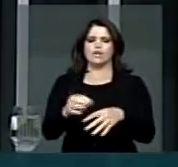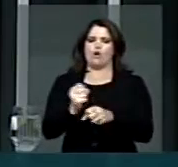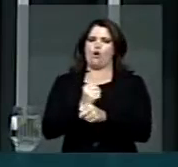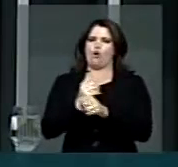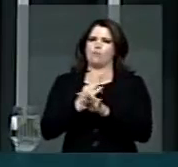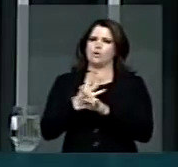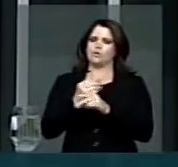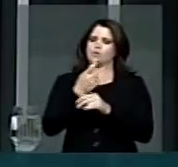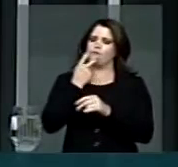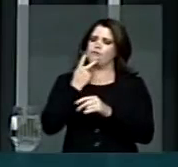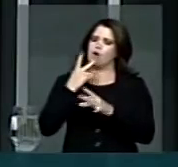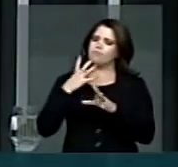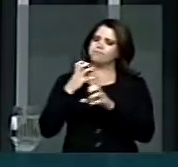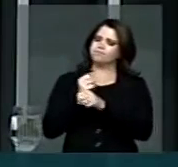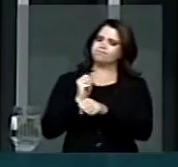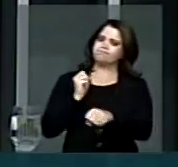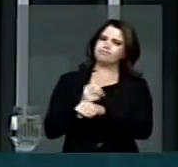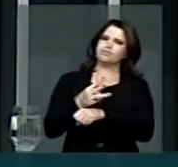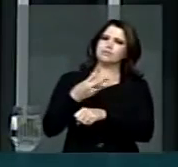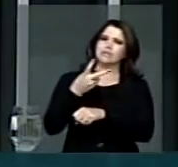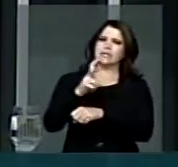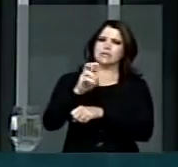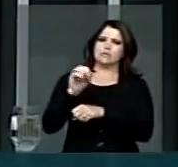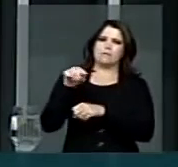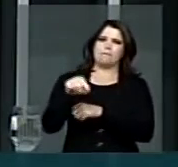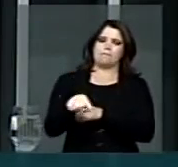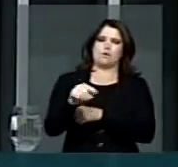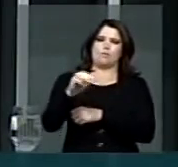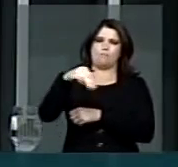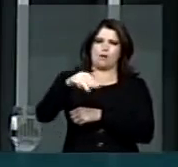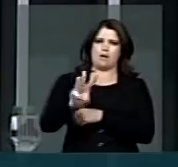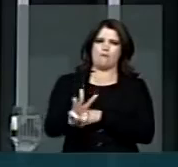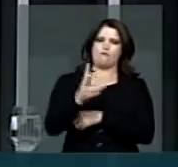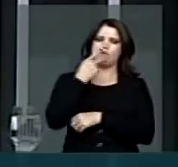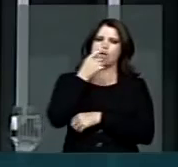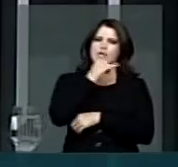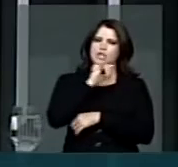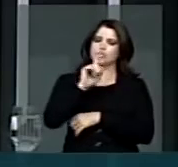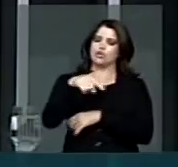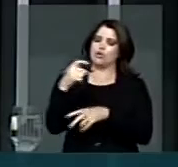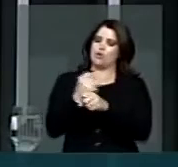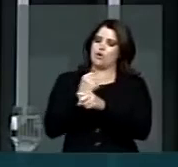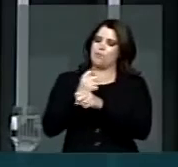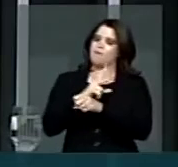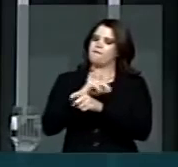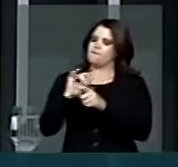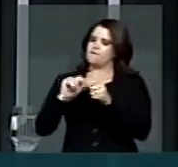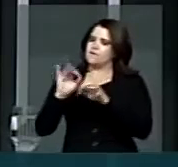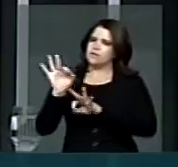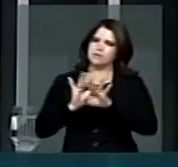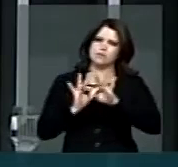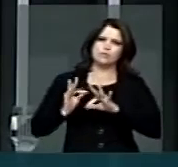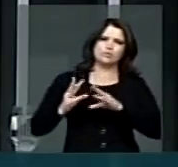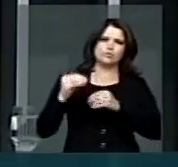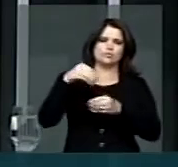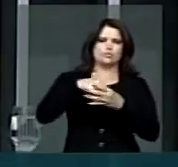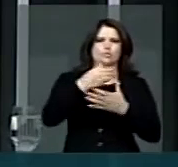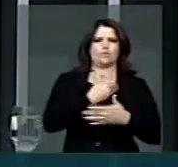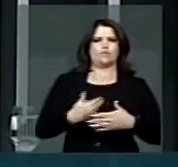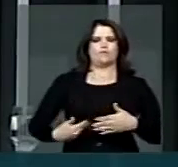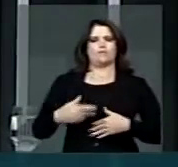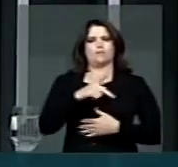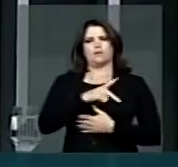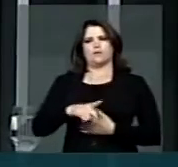gerando 350 mil megawatts, são as obras e as realizações do governo do